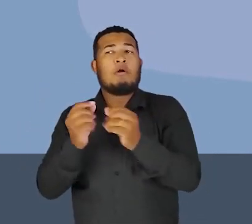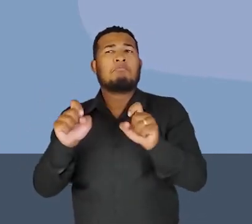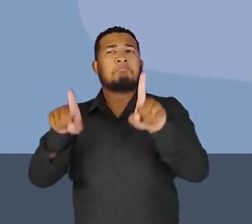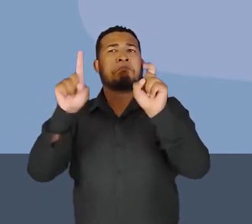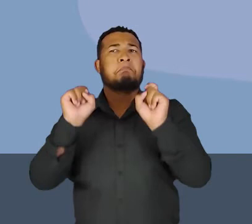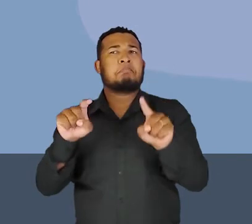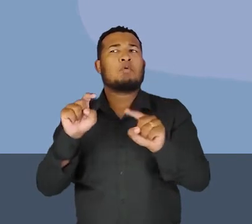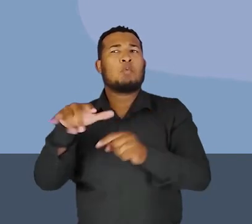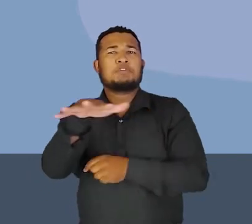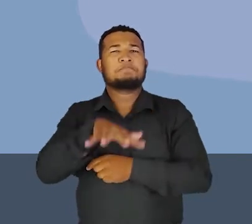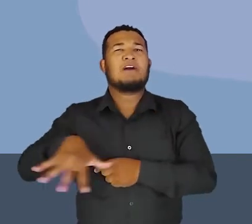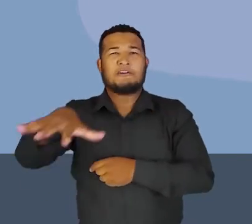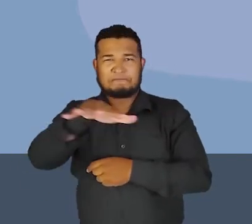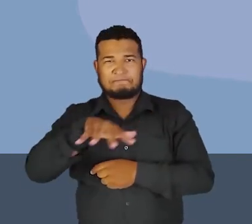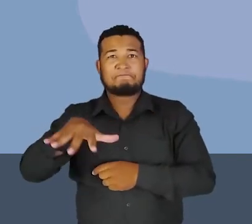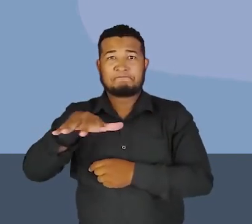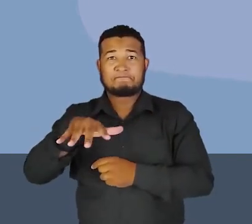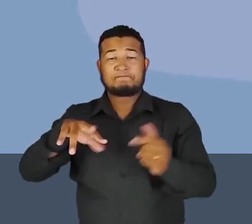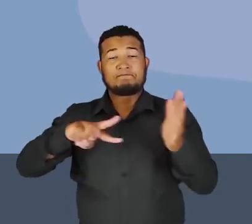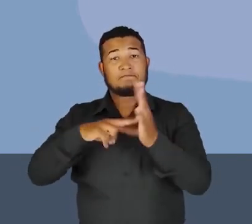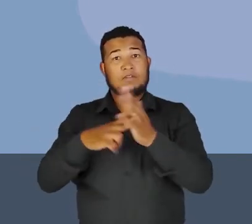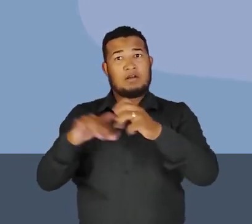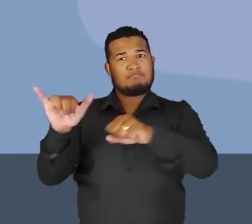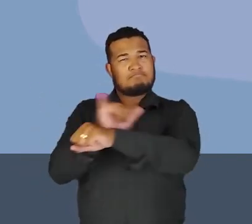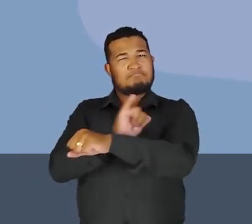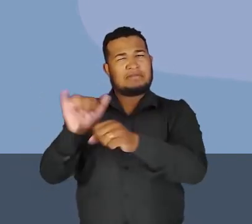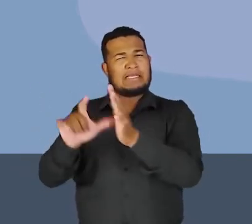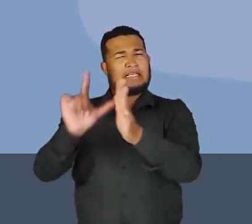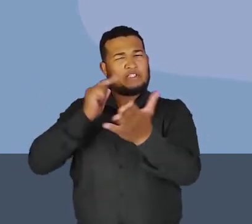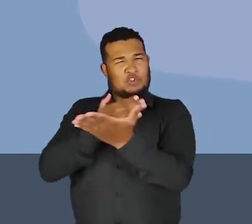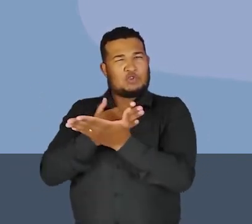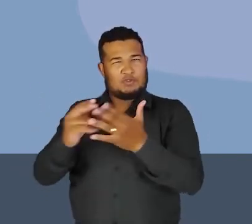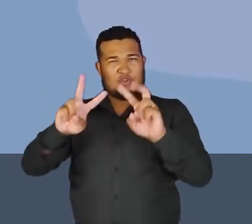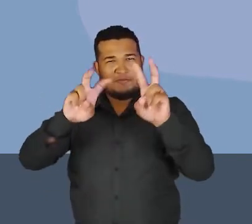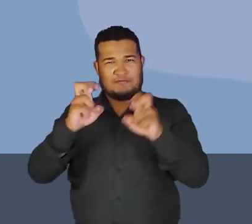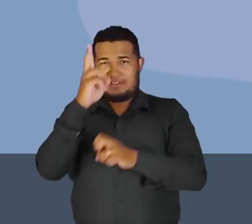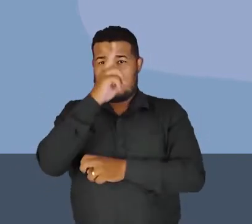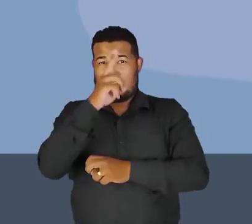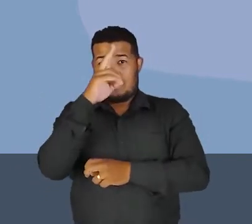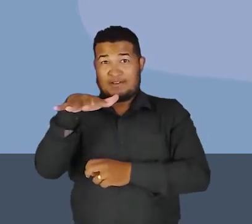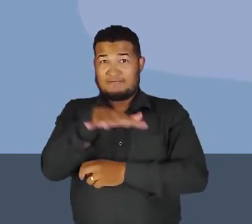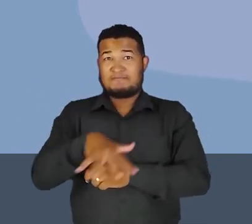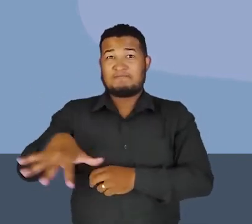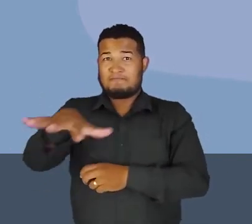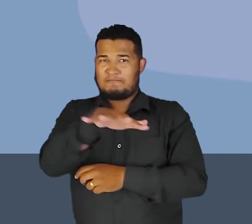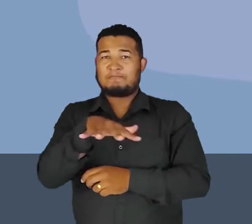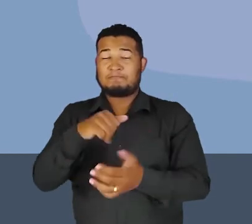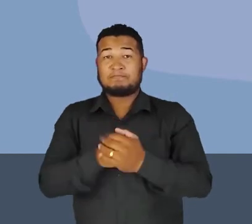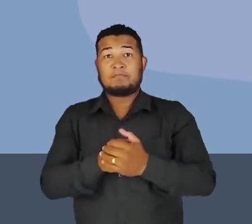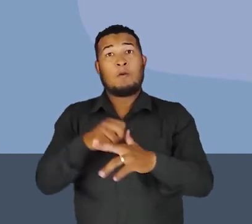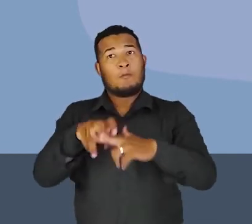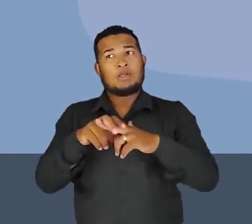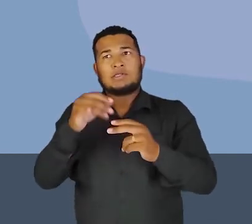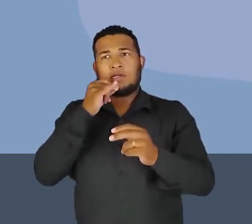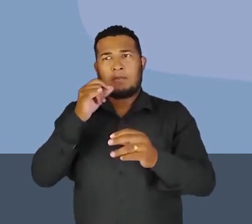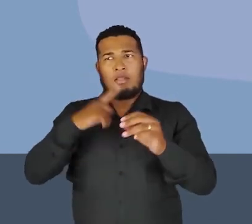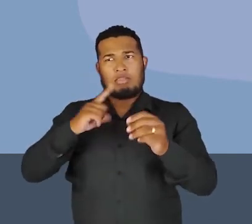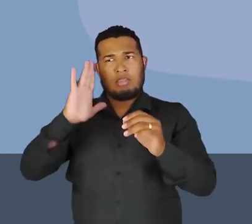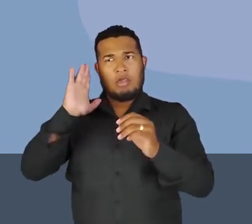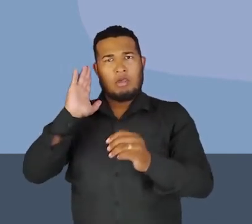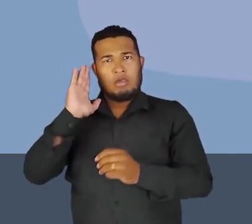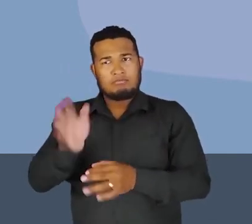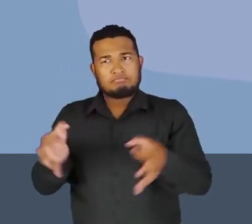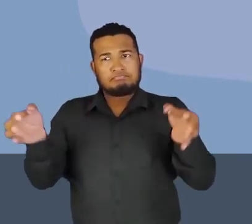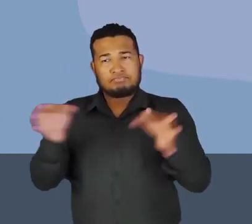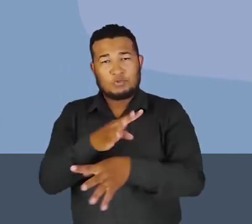questionando o espaço, né? Esse elemento que nós falamos lá no começo, né? A arte espacial. A obra só funciona a partir do momento em